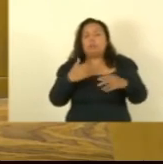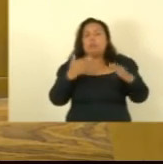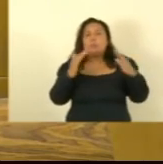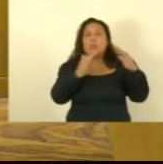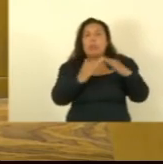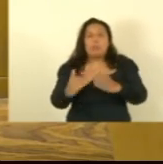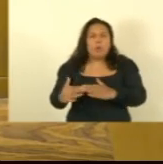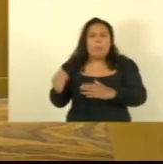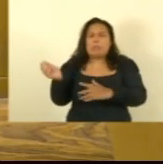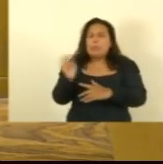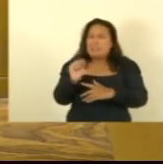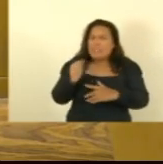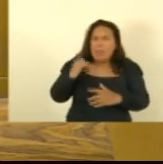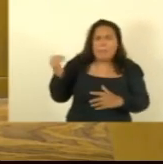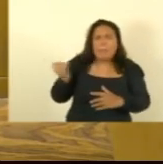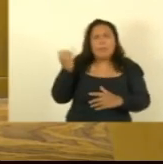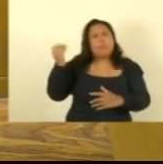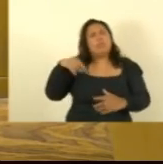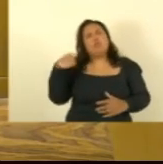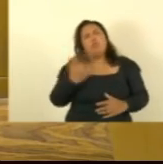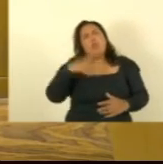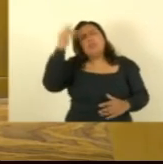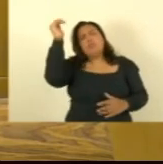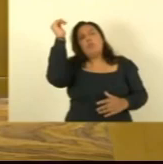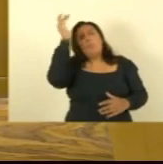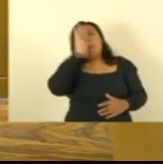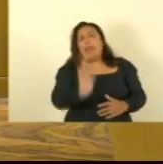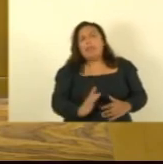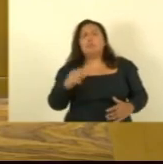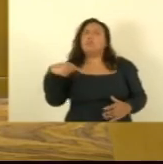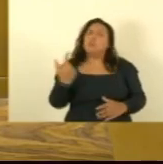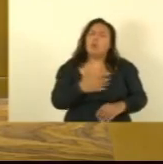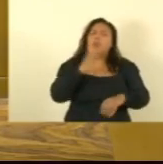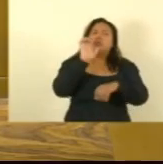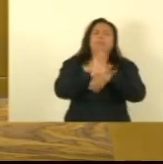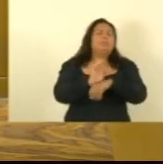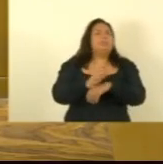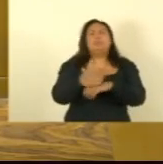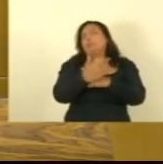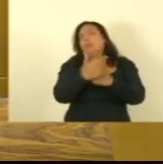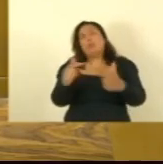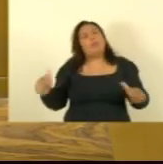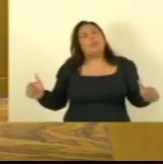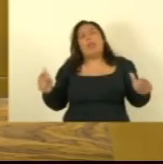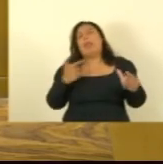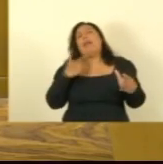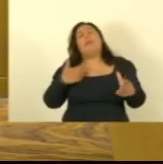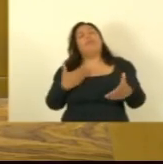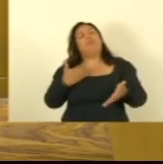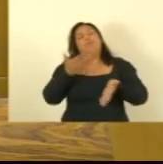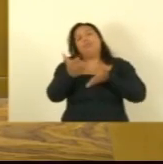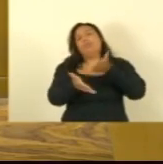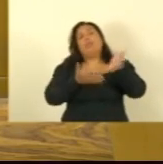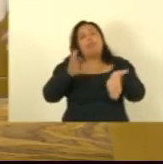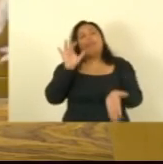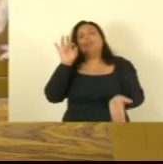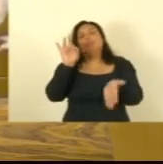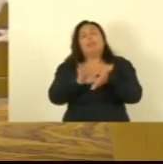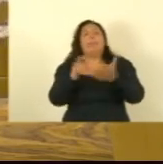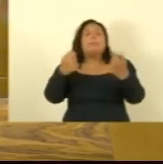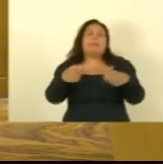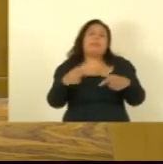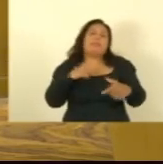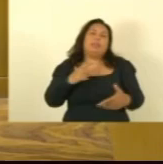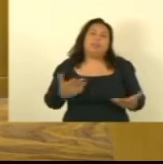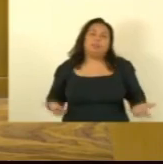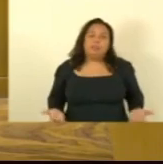associação tão importante no nosso país, no nosso estado, não está tendo o atendimento que deveria ter.